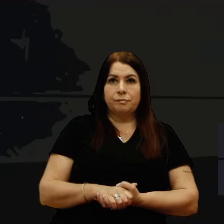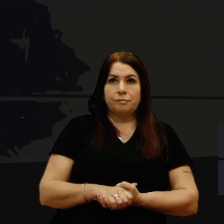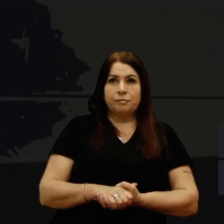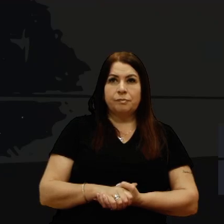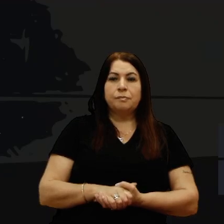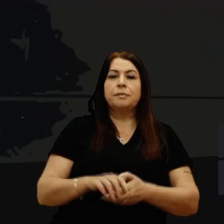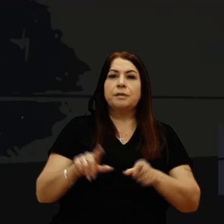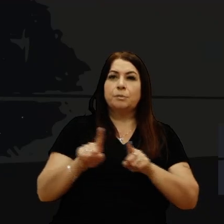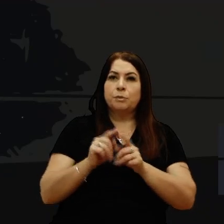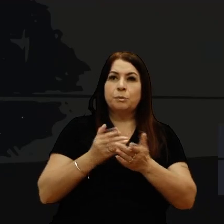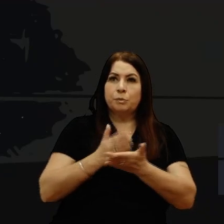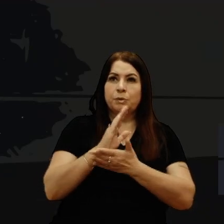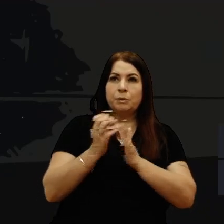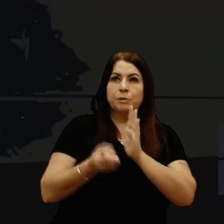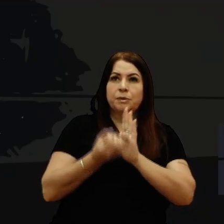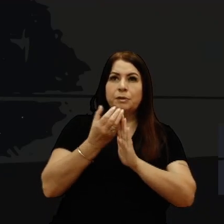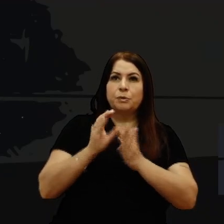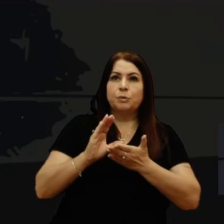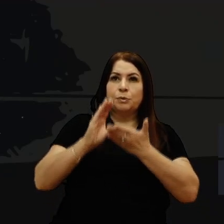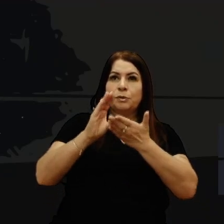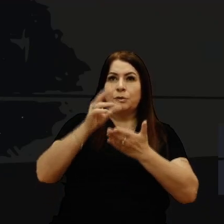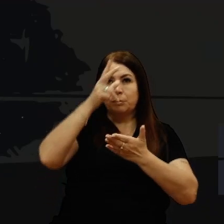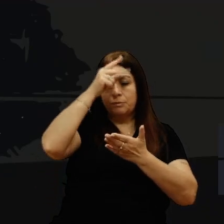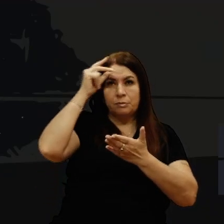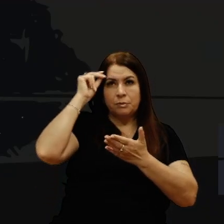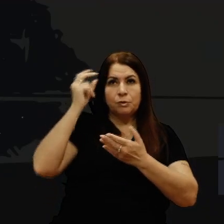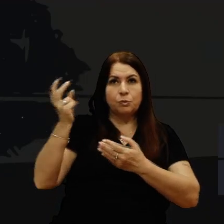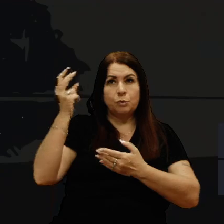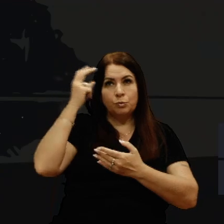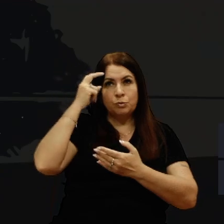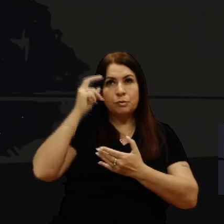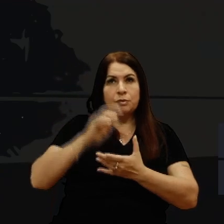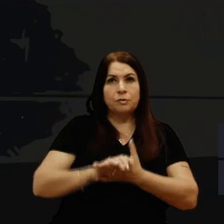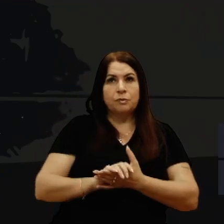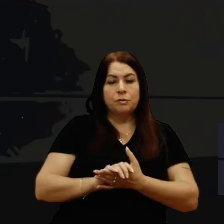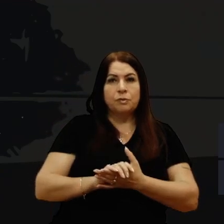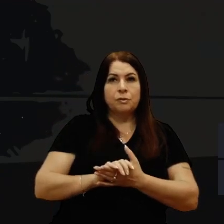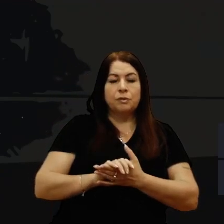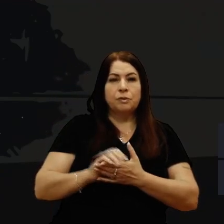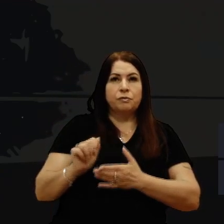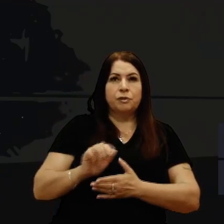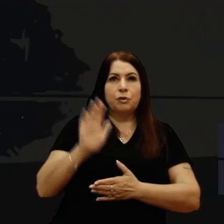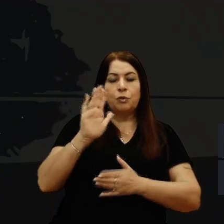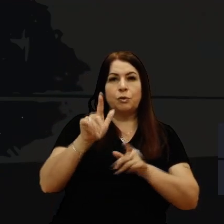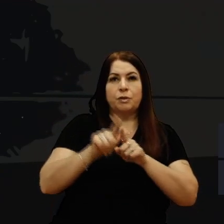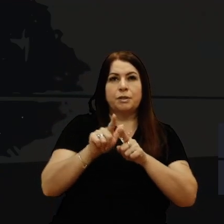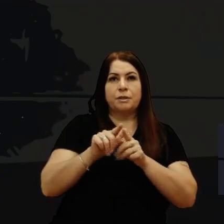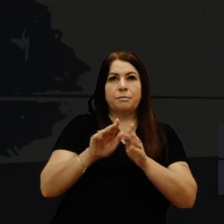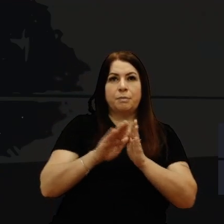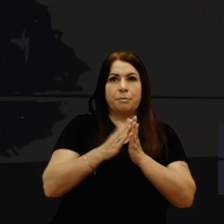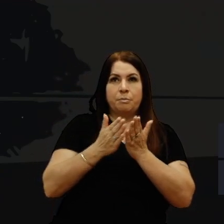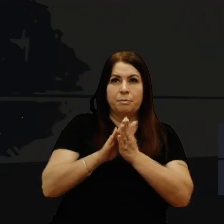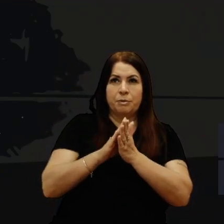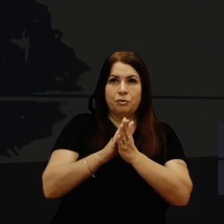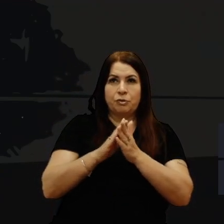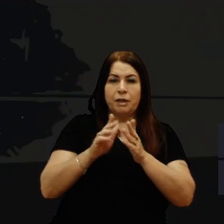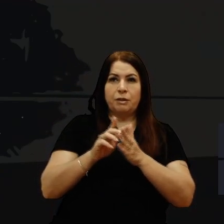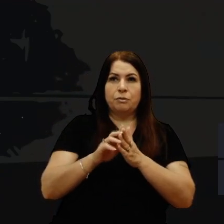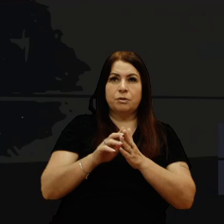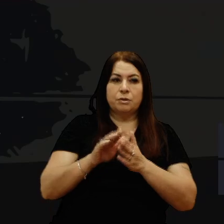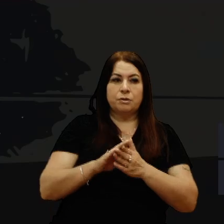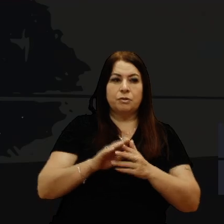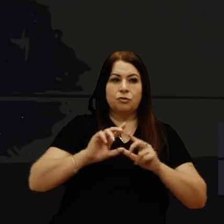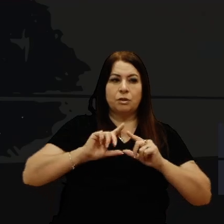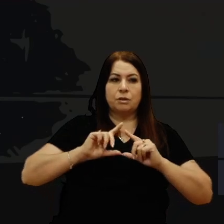Também foi aprovada a criação do Conselho Municipal da Cultura e dos Valores Bíblicos Judaico-Cristão, qual agradeço